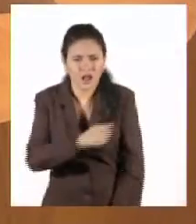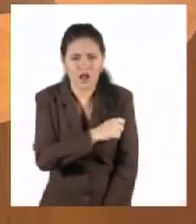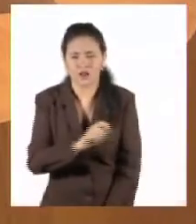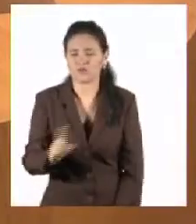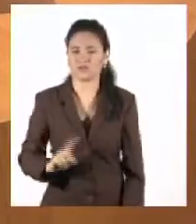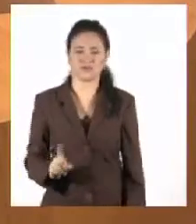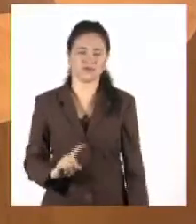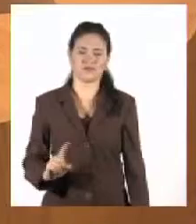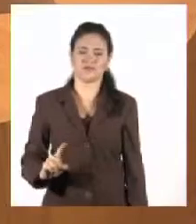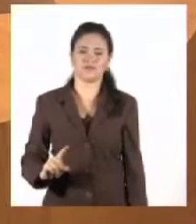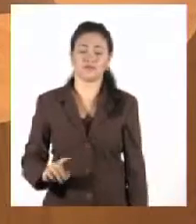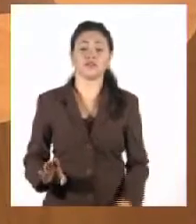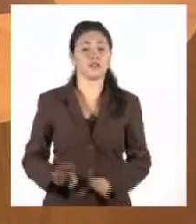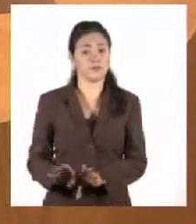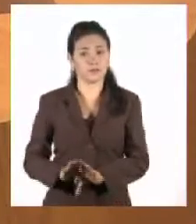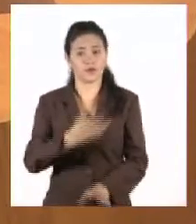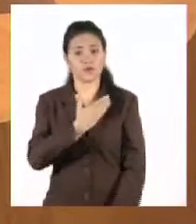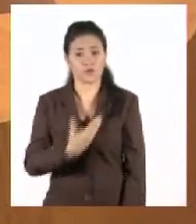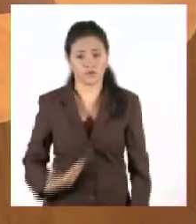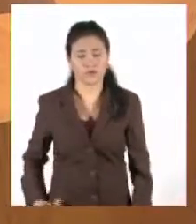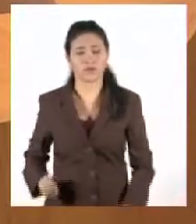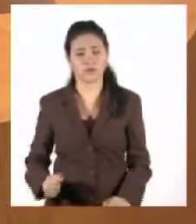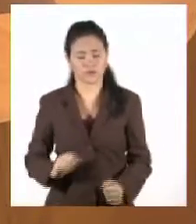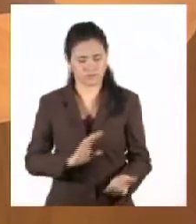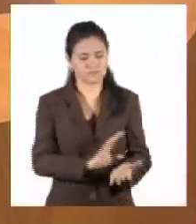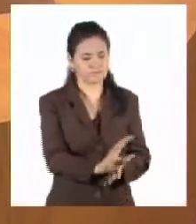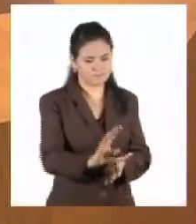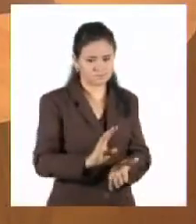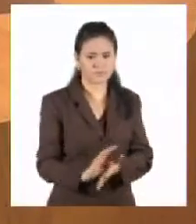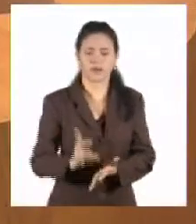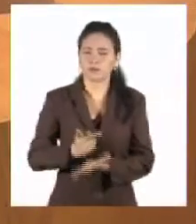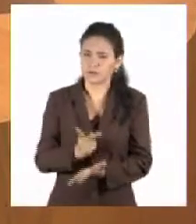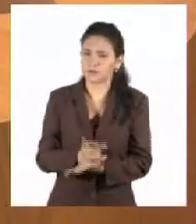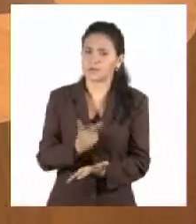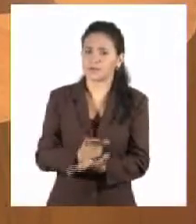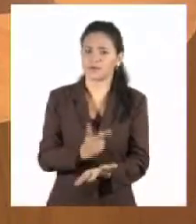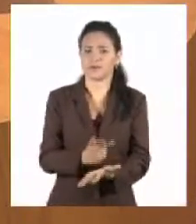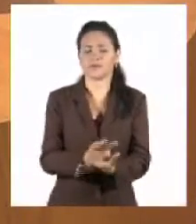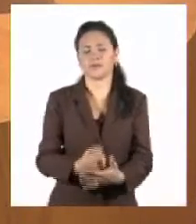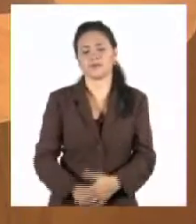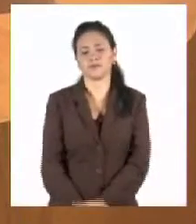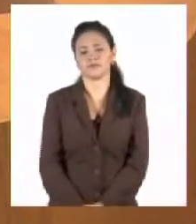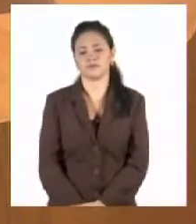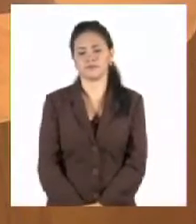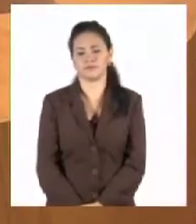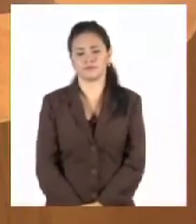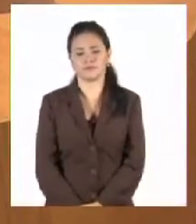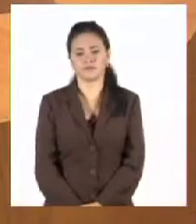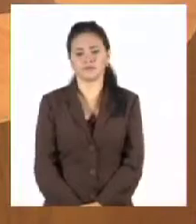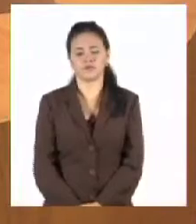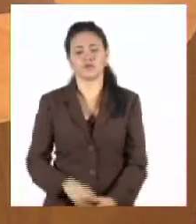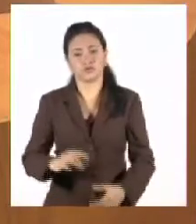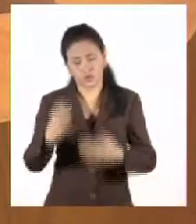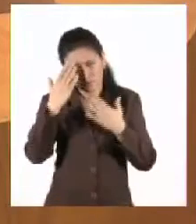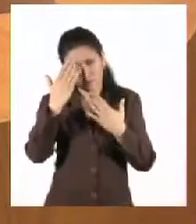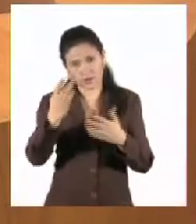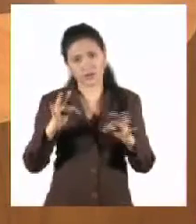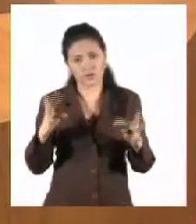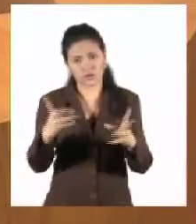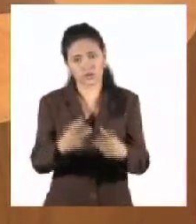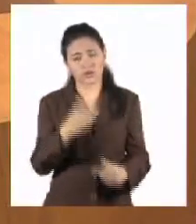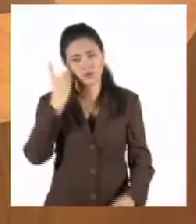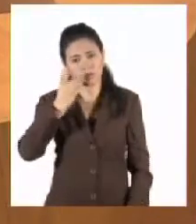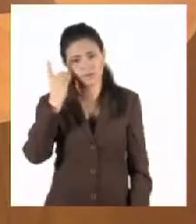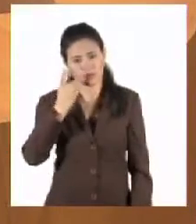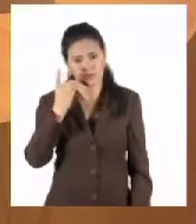pudesse fazer os repasses do Fundeb da mesma forma que vinha passando anteriormente. Senhor presidente, só quero aqui agradecer a todos os deputados